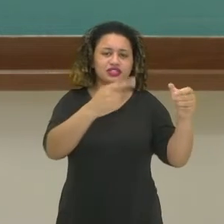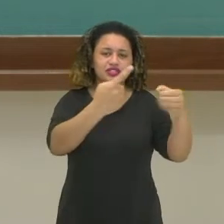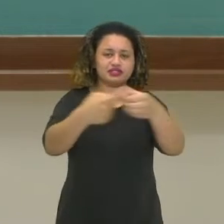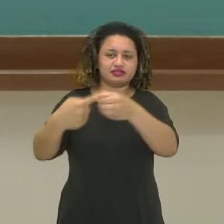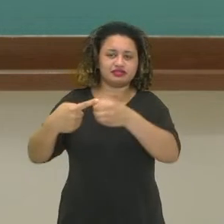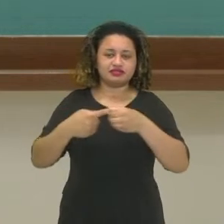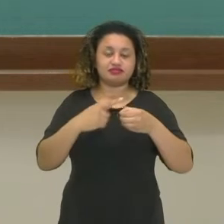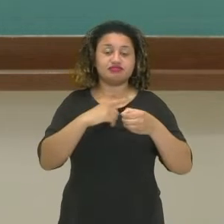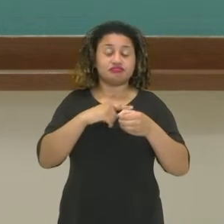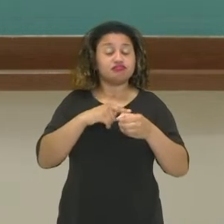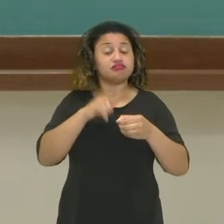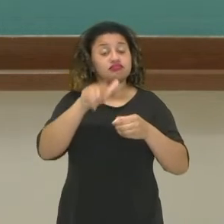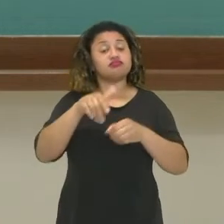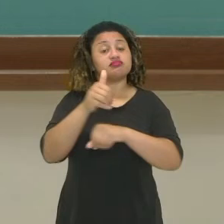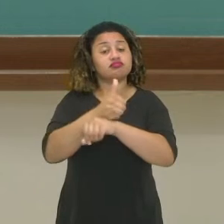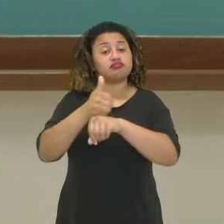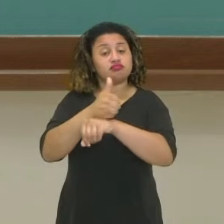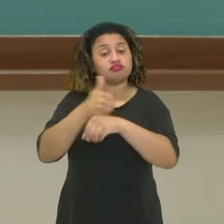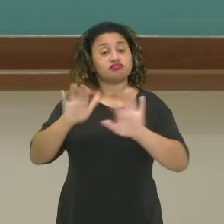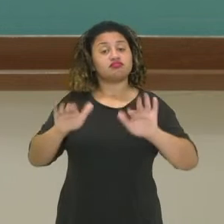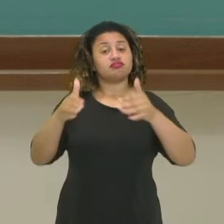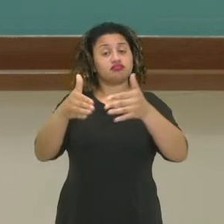né, em tratar sobre essa doença.